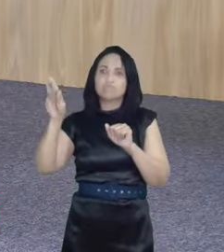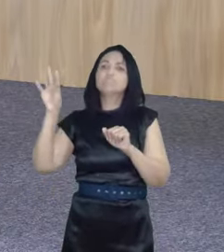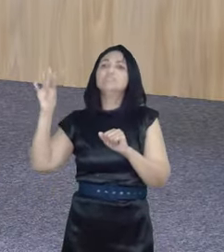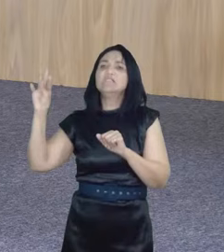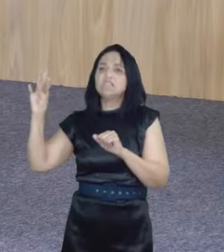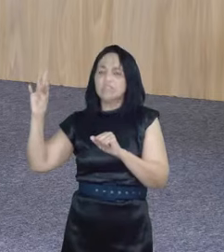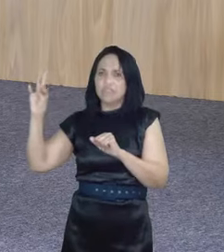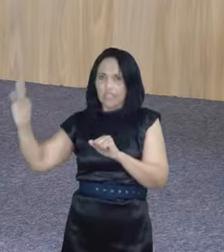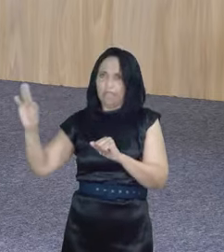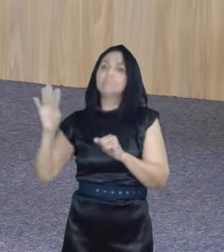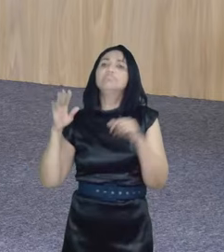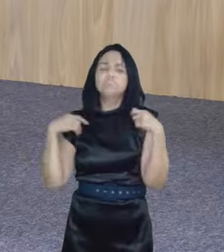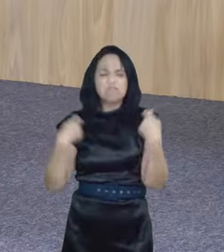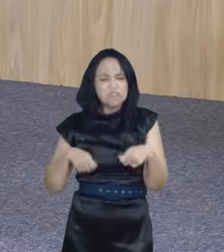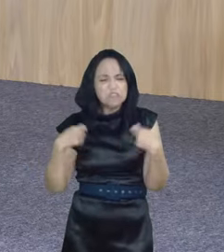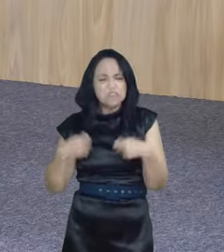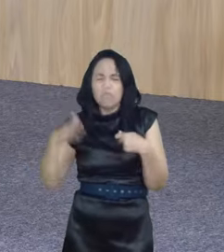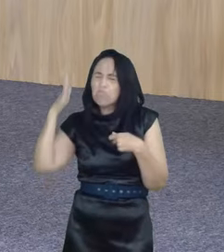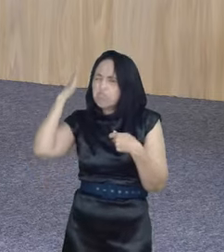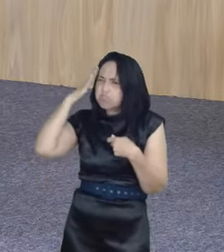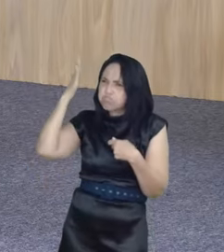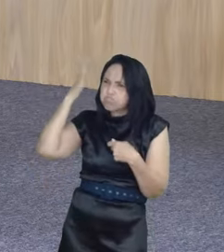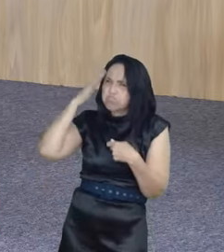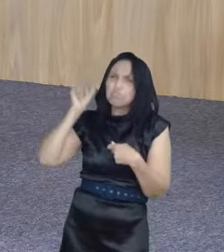nós precisamos saber